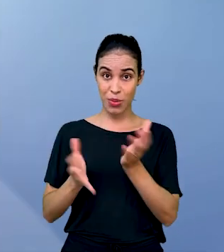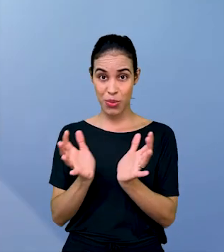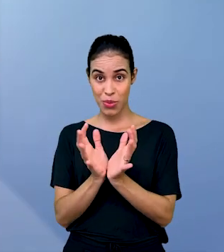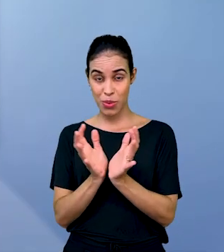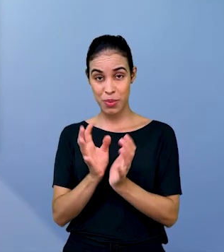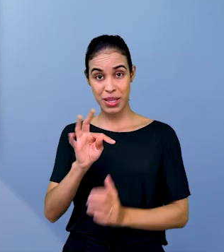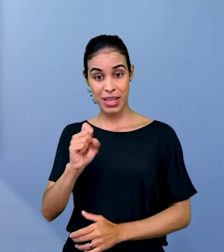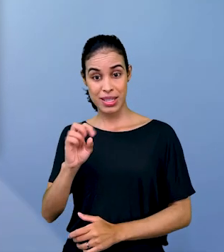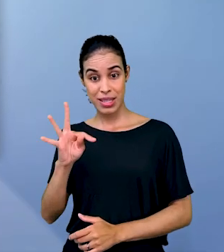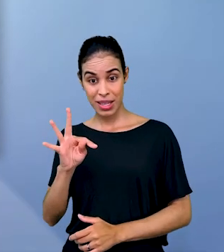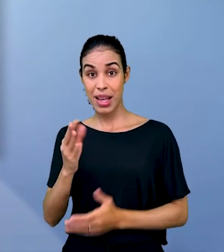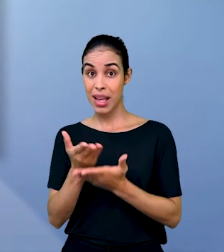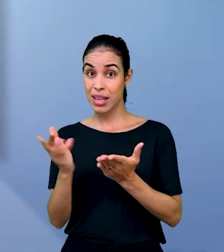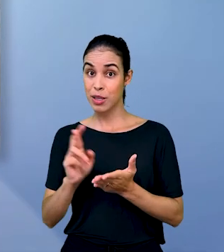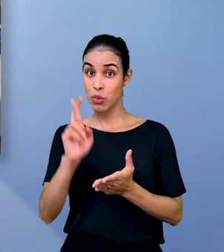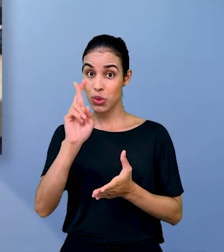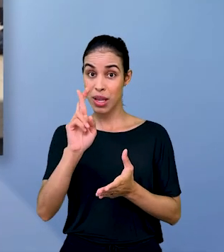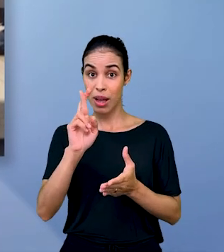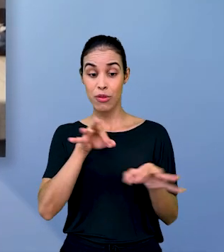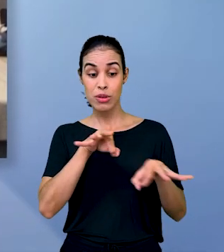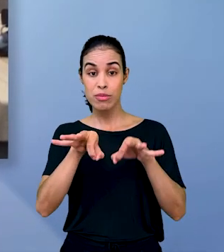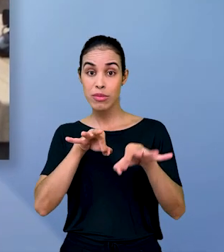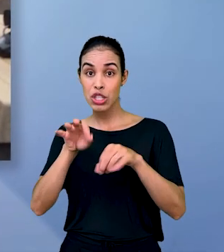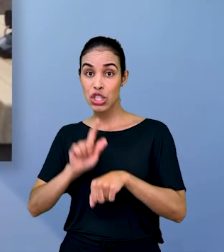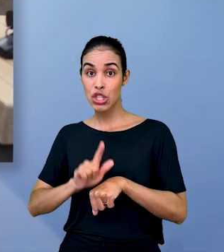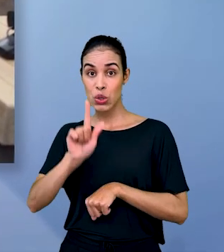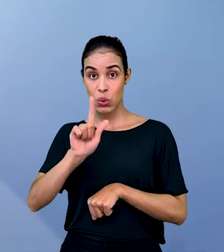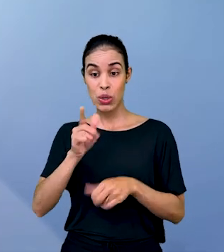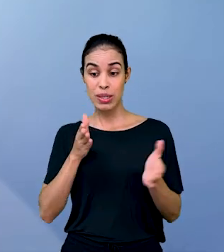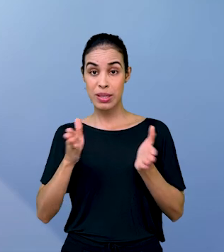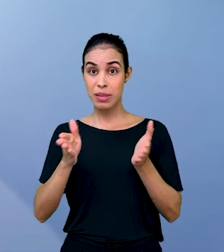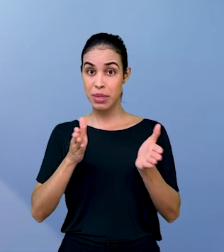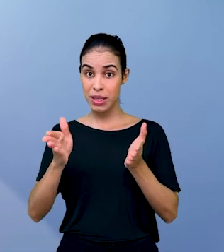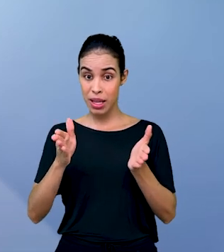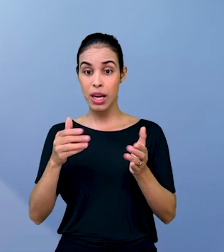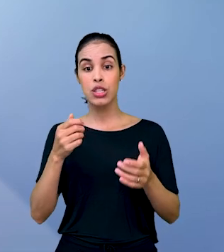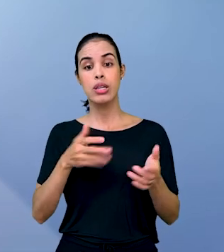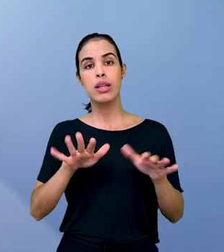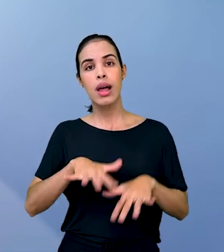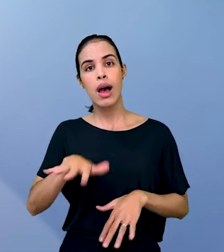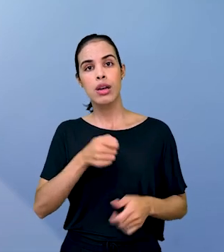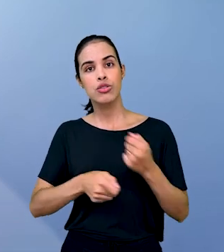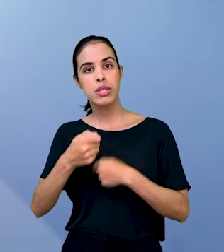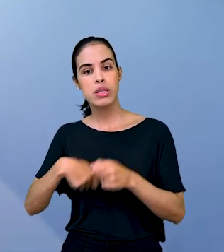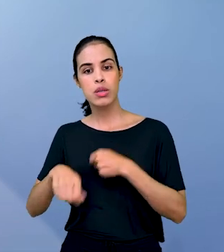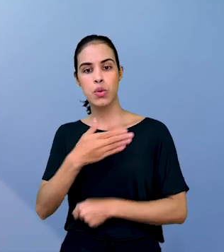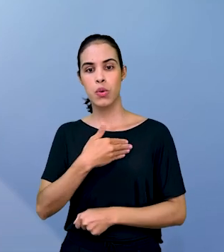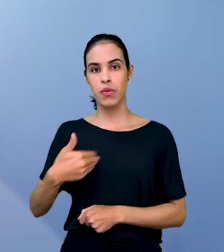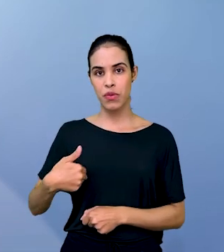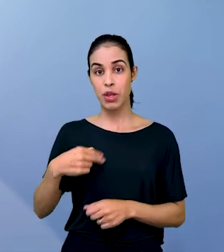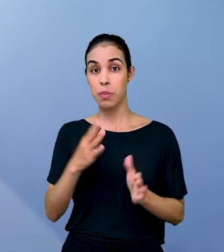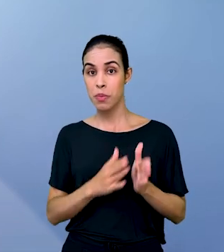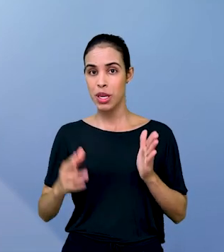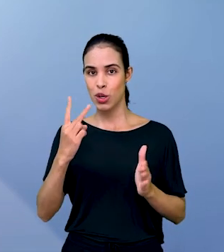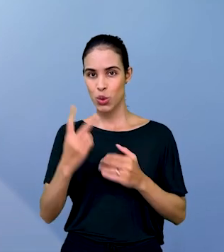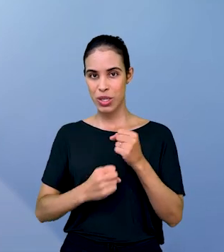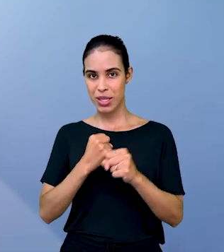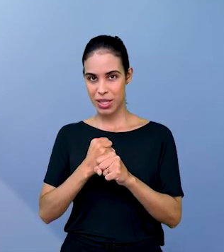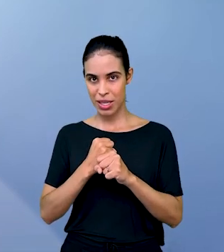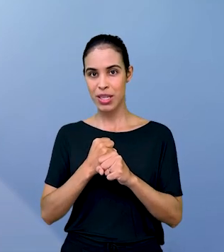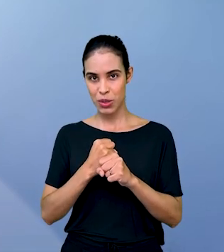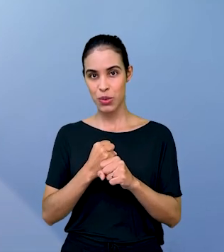do TST foi eleita para coordenar o Comitê Gestor da Rede de Acessibilidade na Administração Pública no biênio